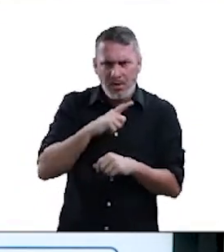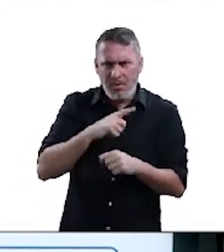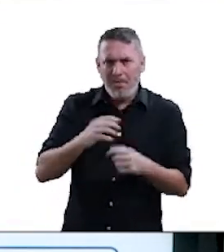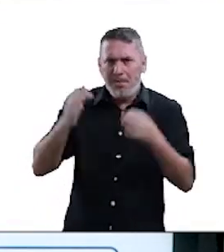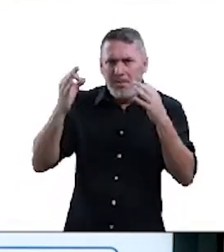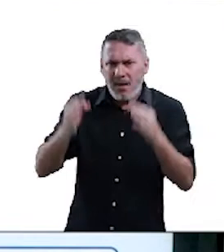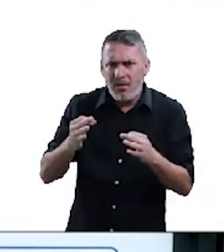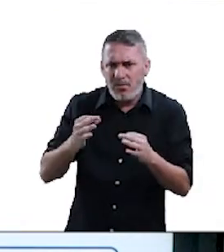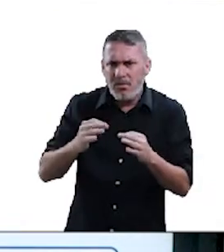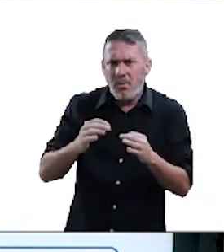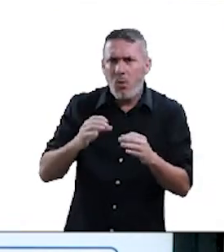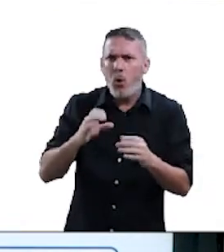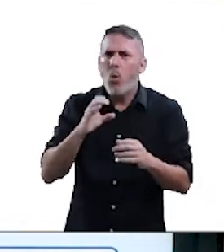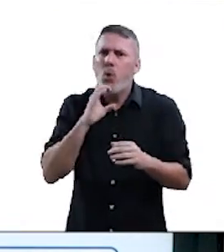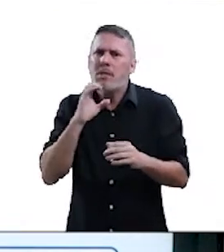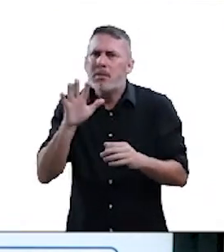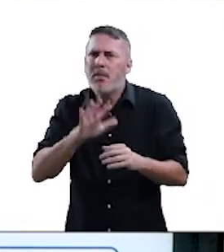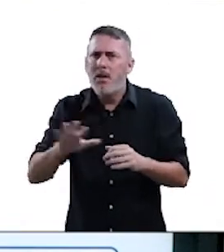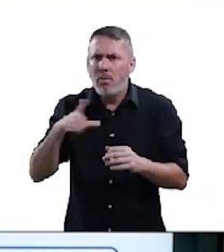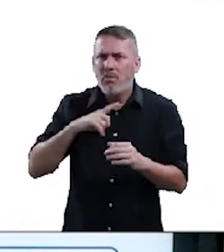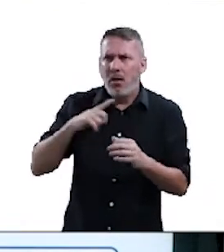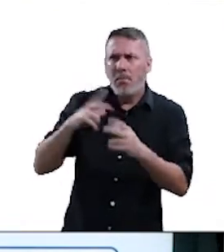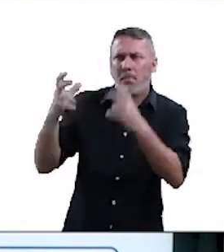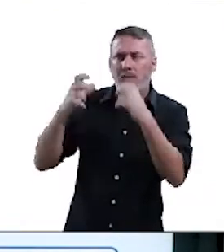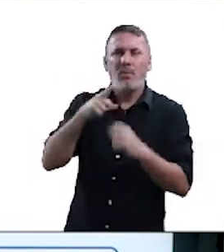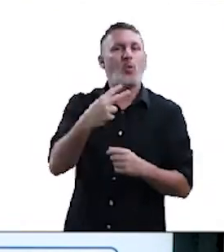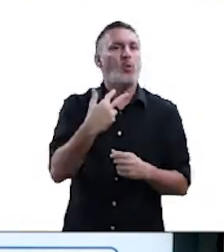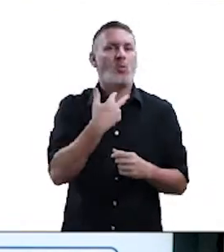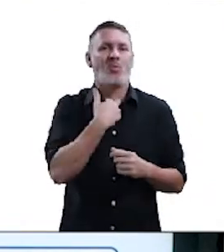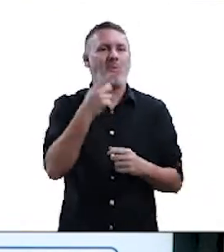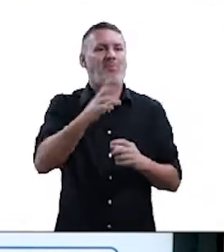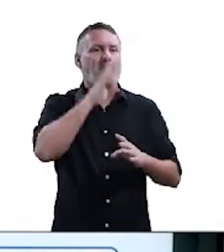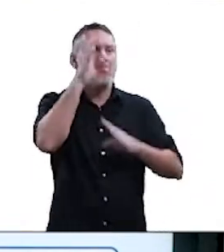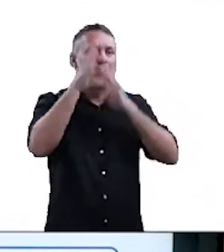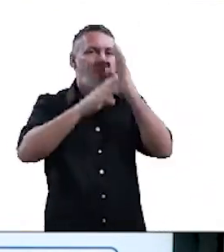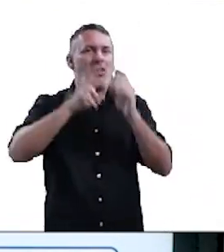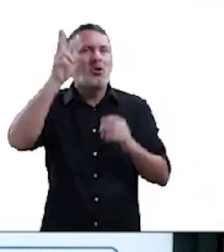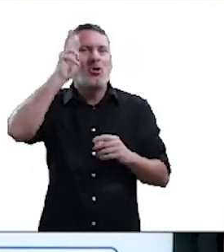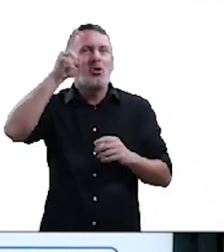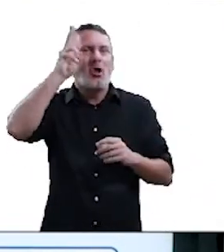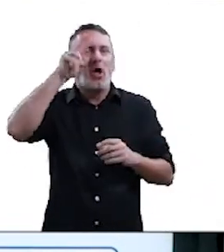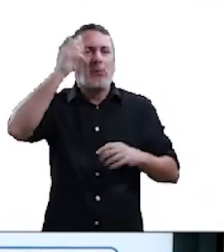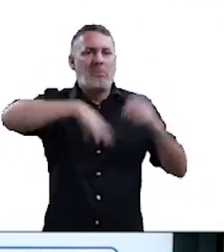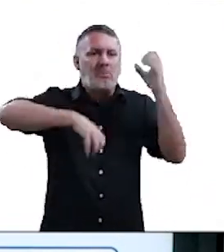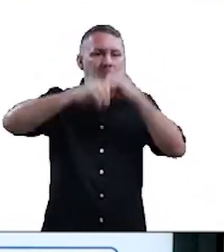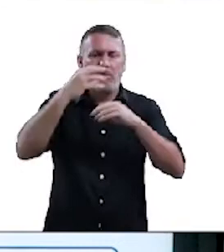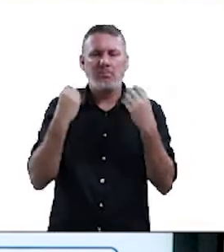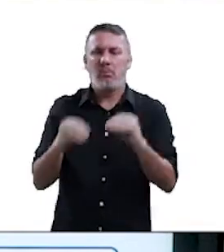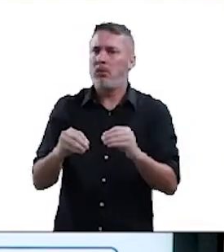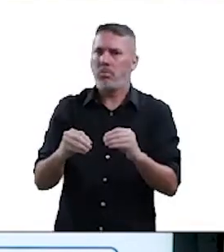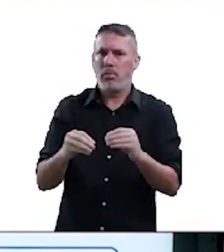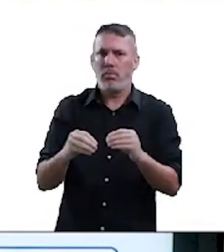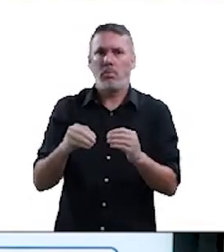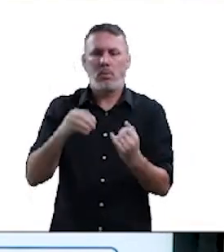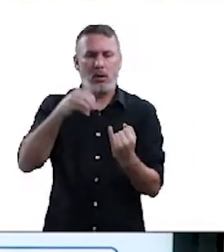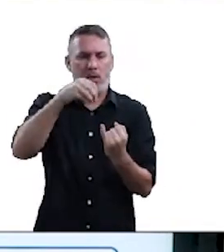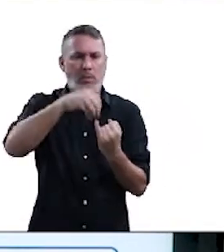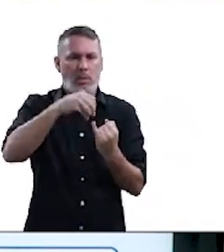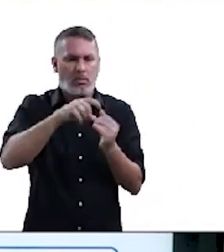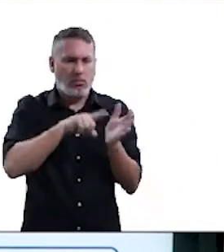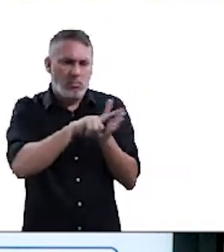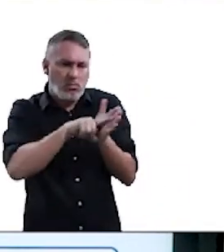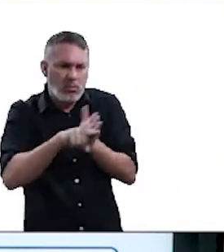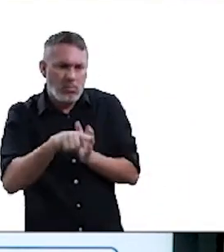realmente está em alguma área do conhecimento. Você não pode inventar uma historinha qualquer e colocar ali. Você não pode inventar uma